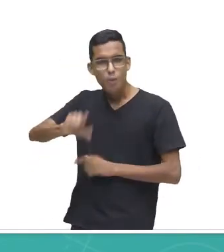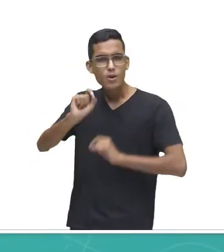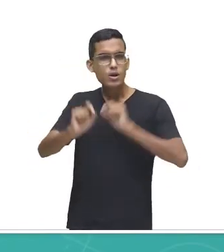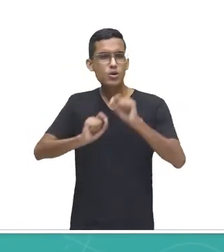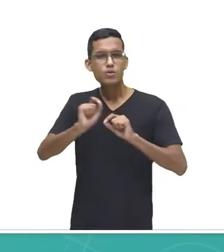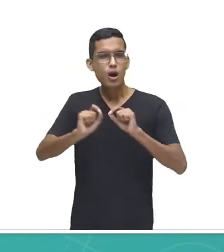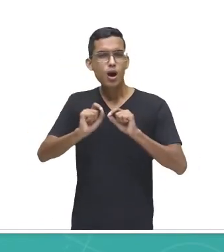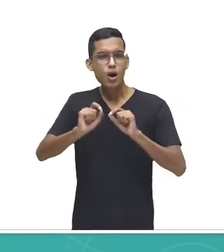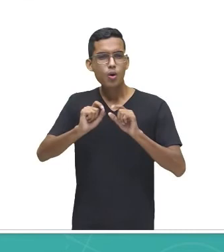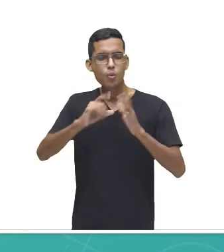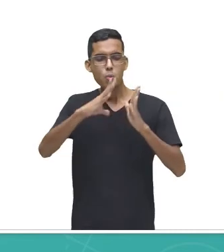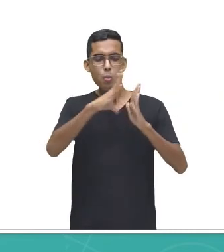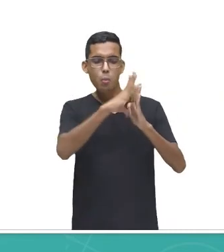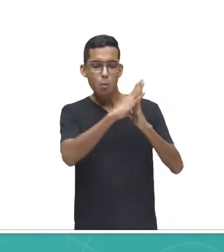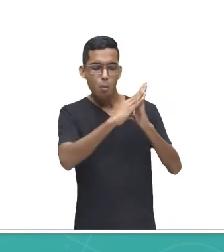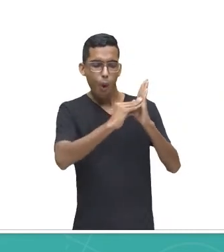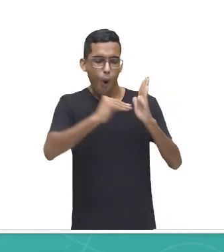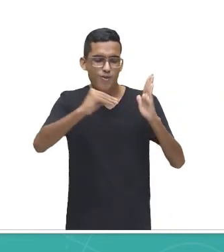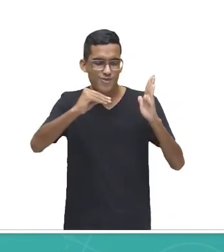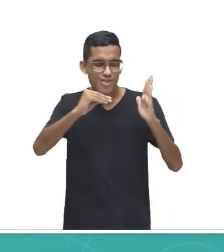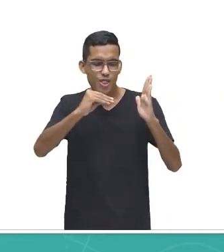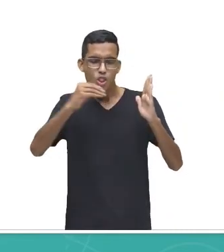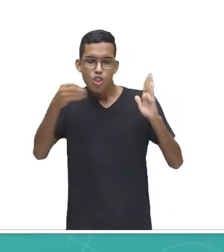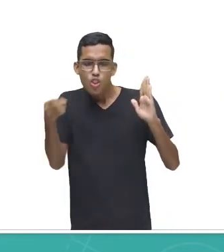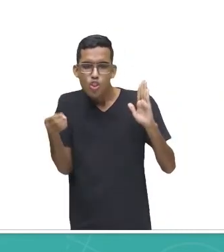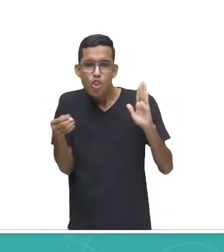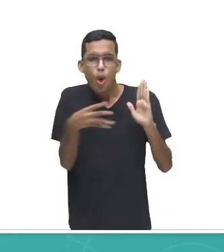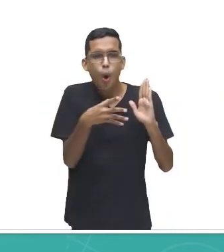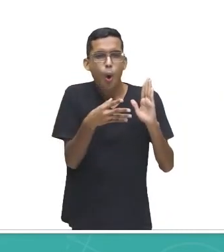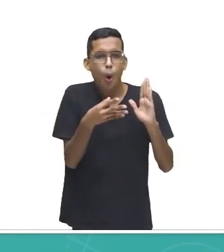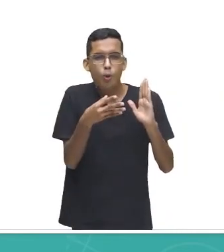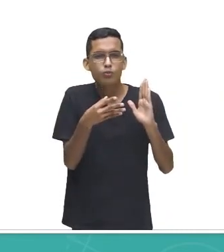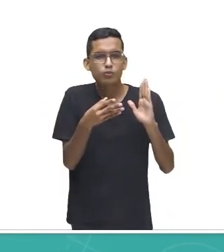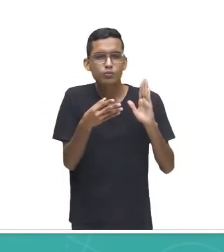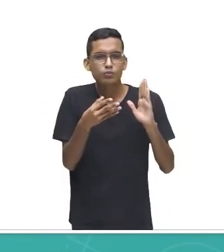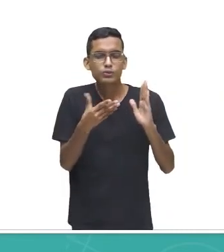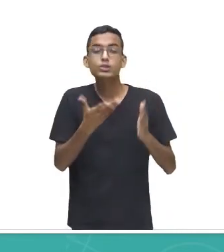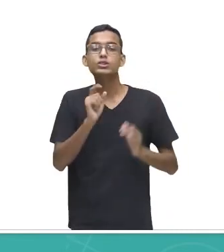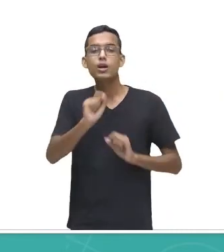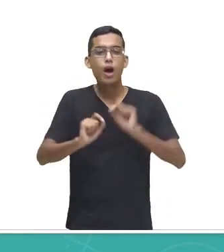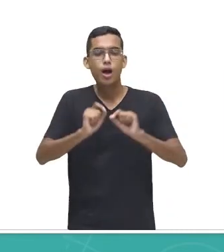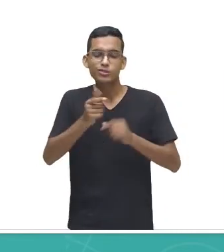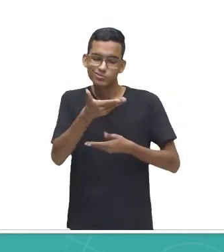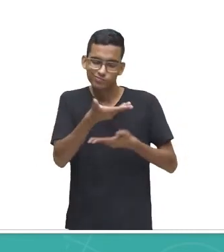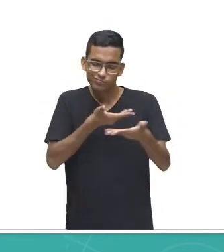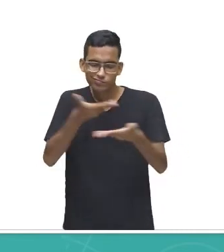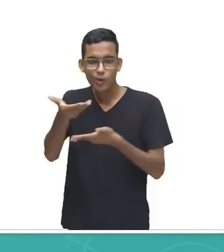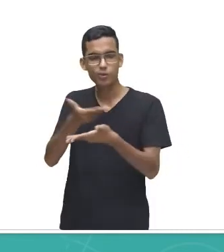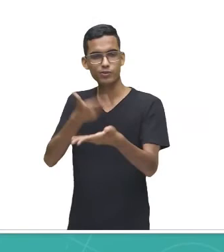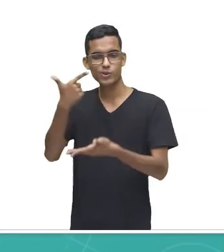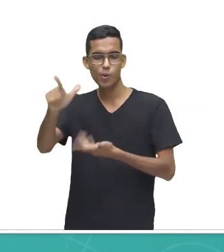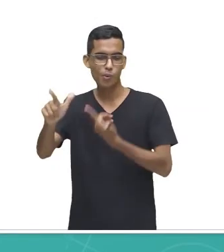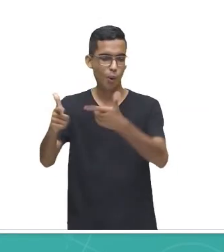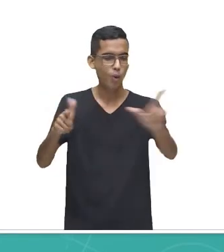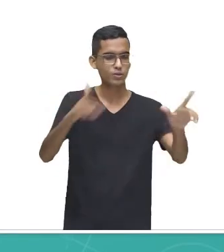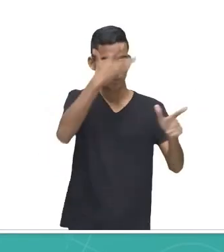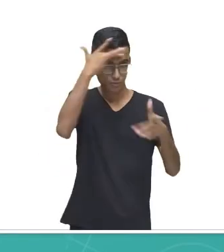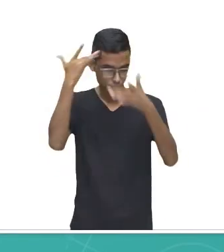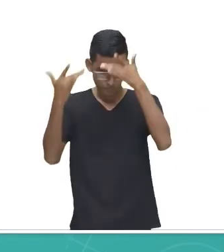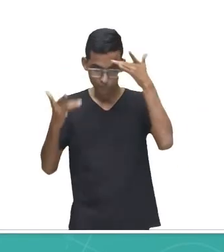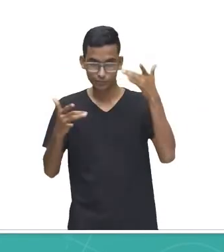modelo, um novo jeito, um novo paradigma de convivência com o outro. Mas